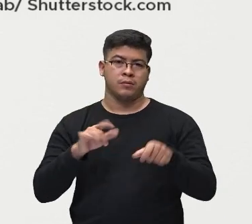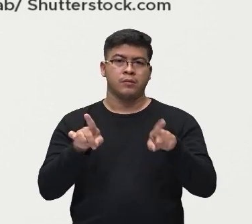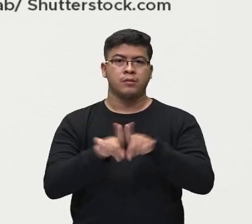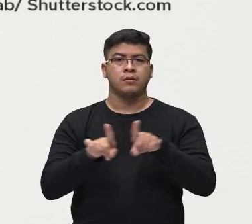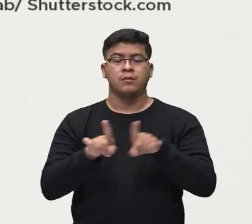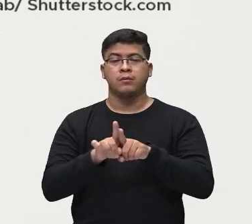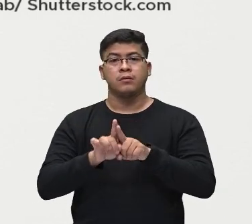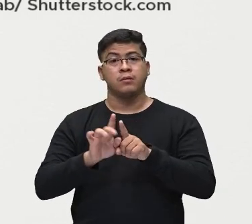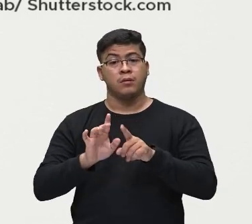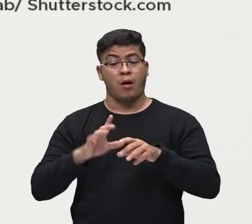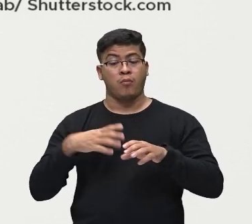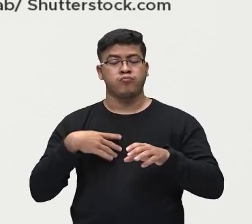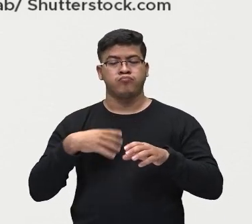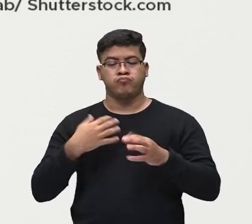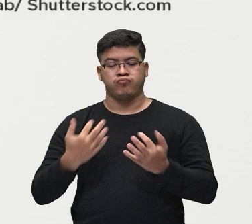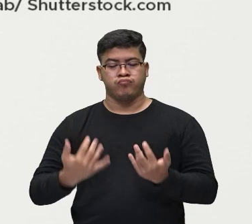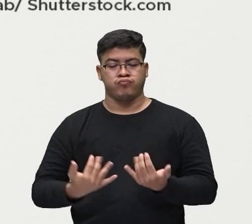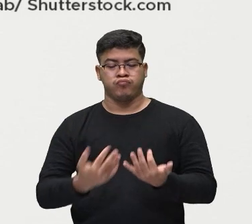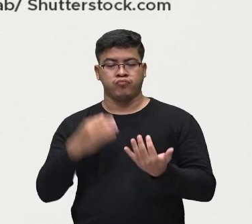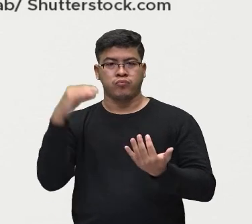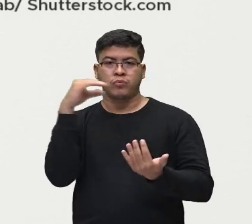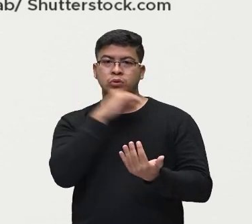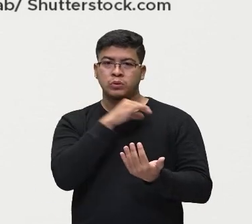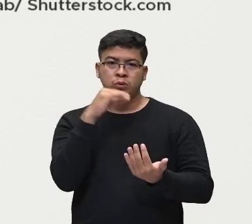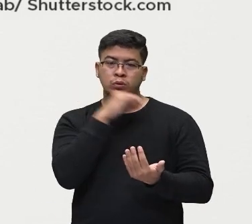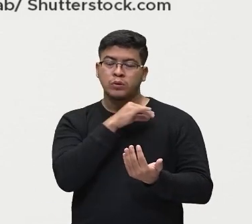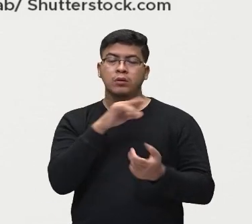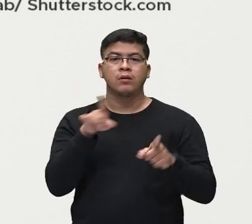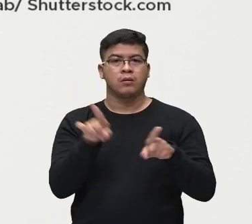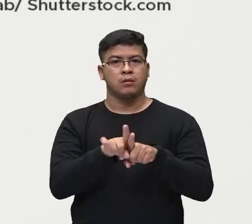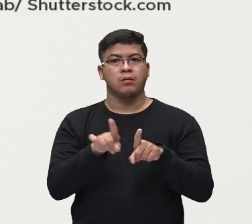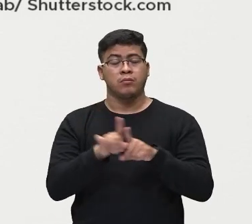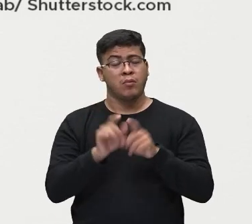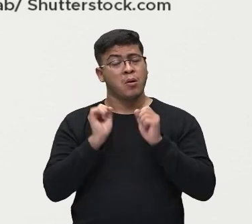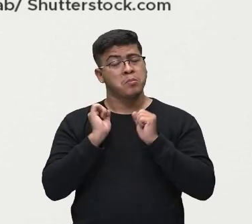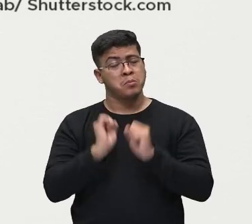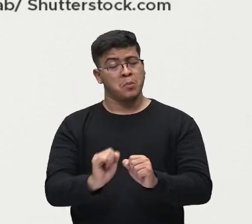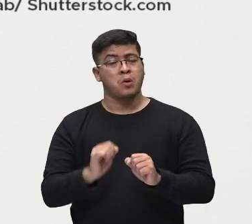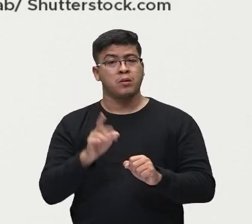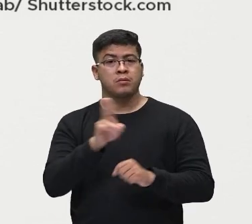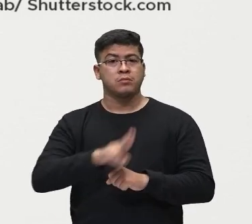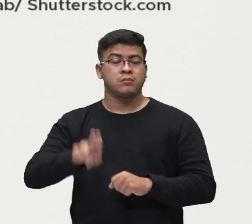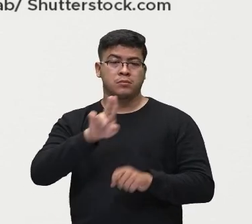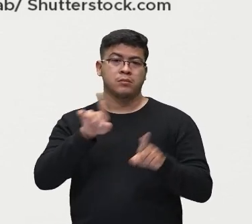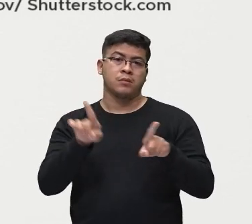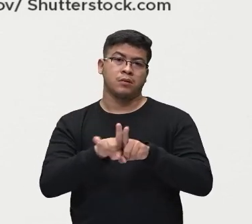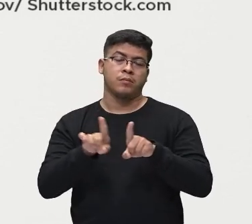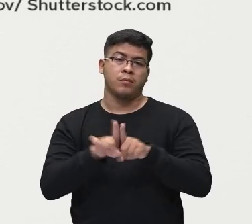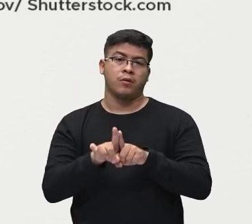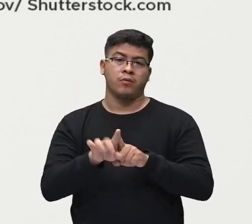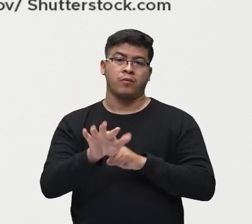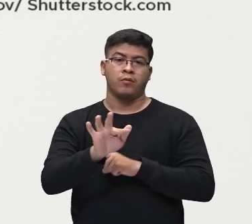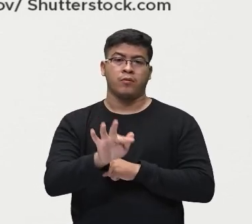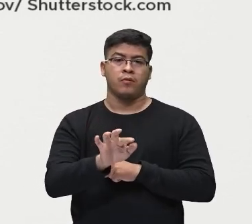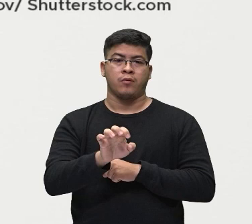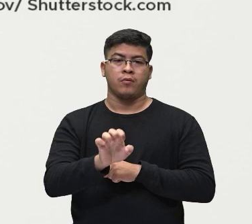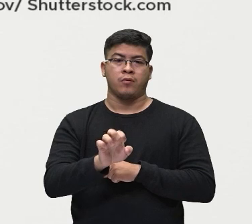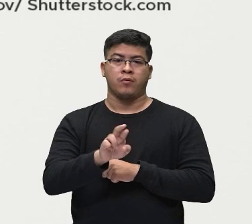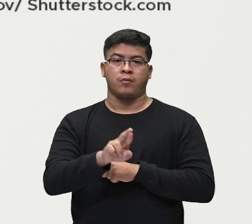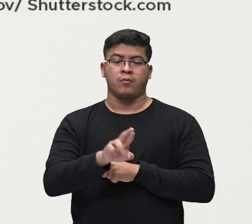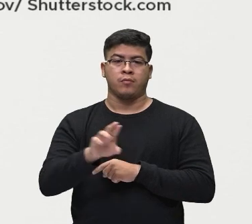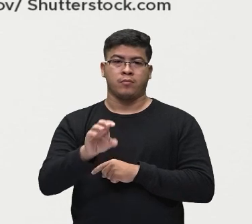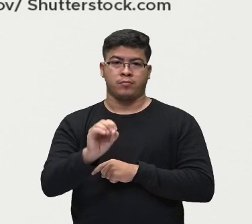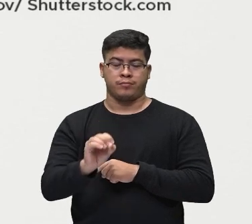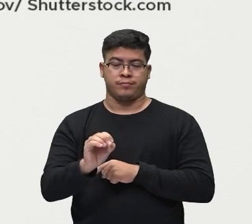o aquecimento dessa base, você vai poder utilizar o ferro. Ao ser passado quente sobre